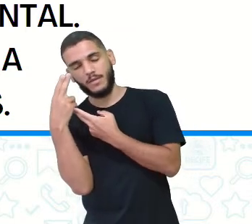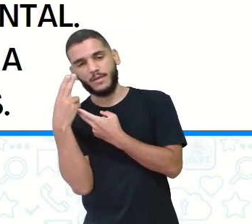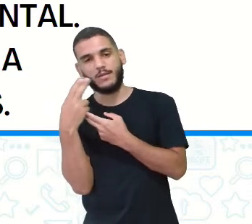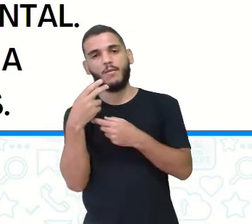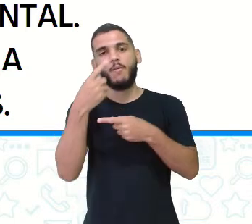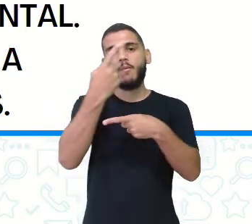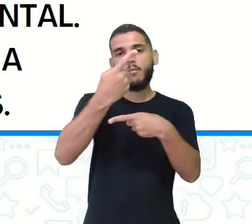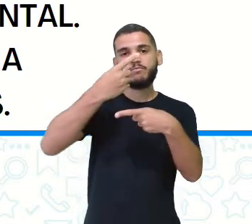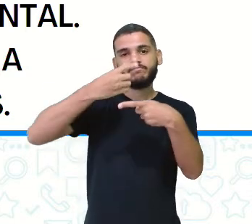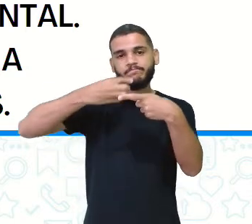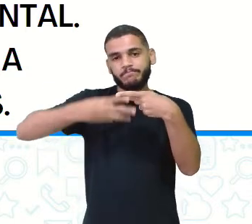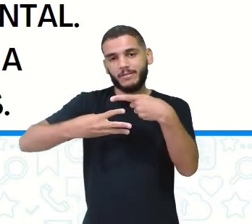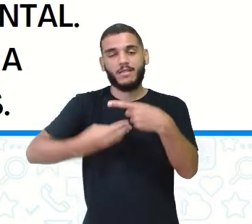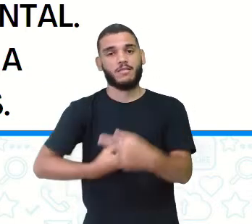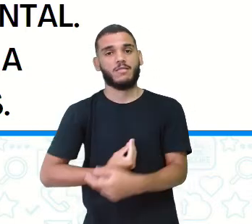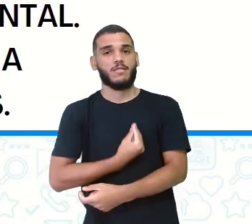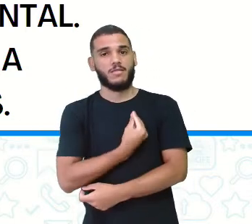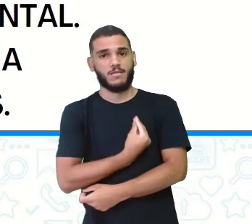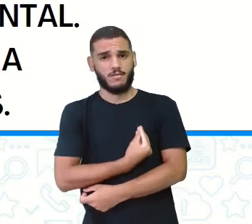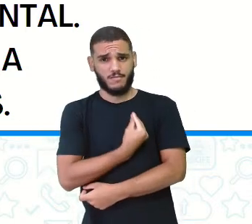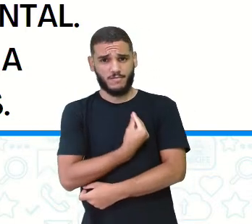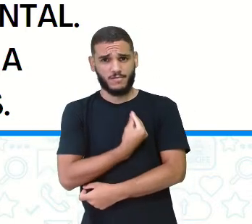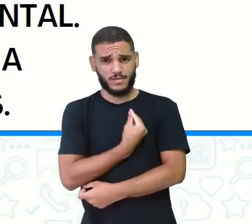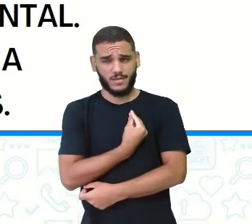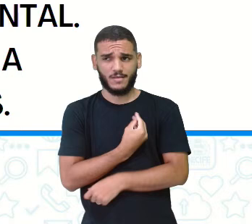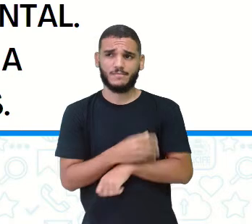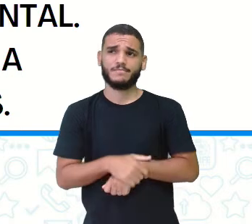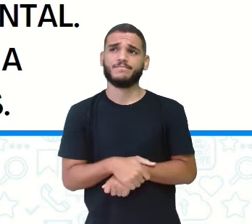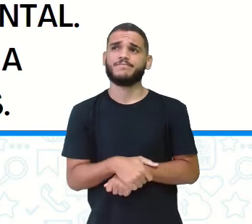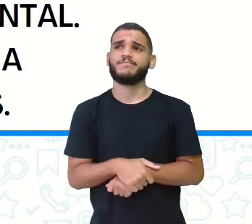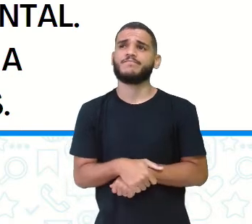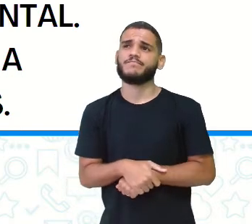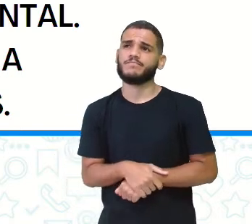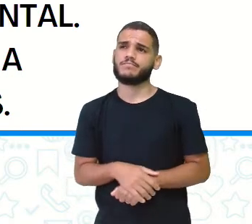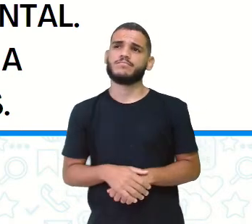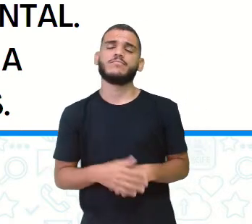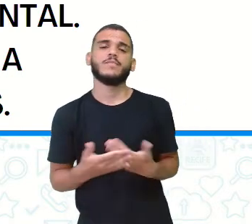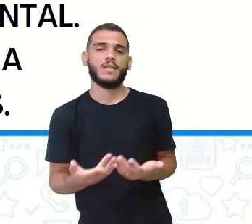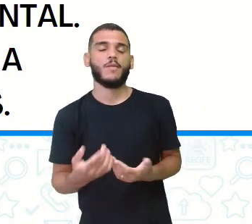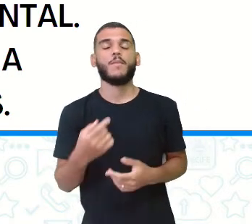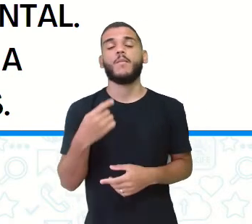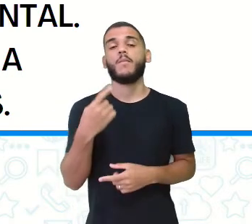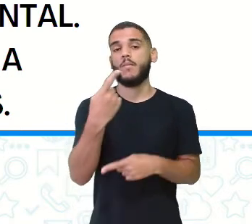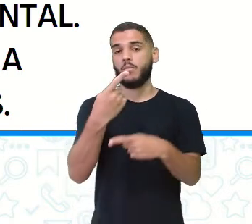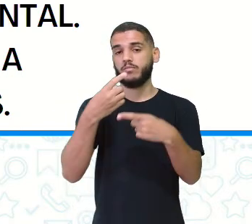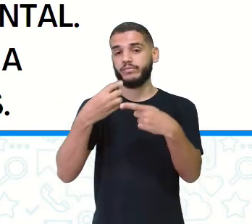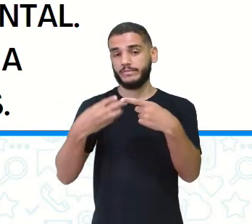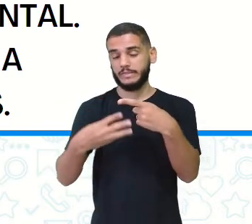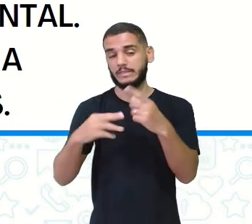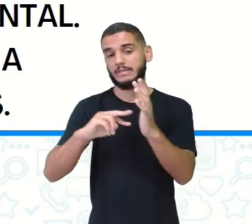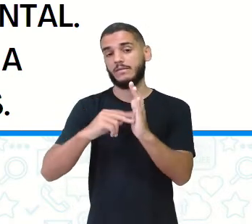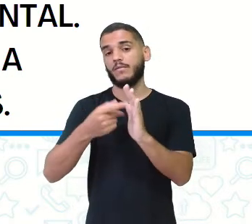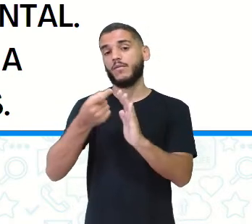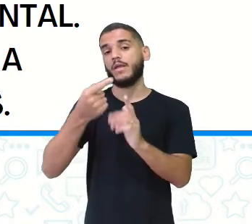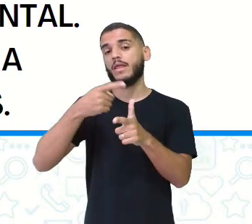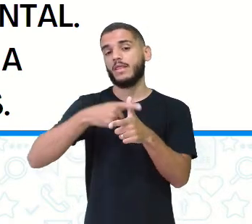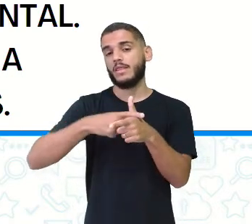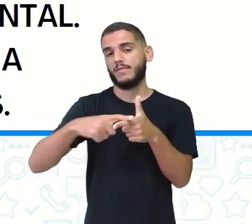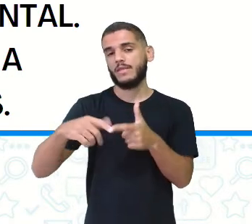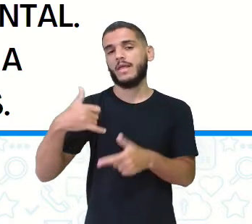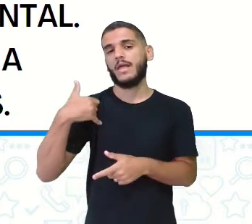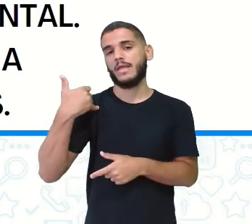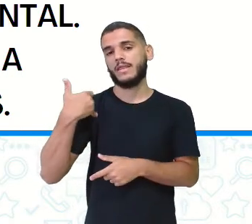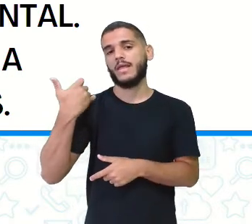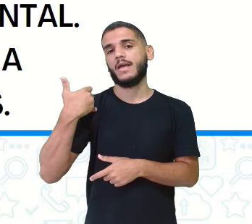nisso? Sério, gente? Então, vê só, 1/3 é você dividir aquele número, aquela idade